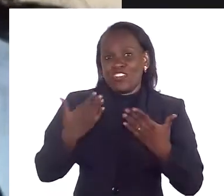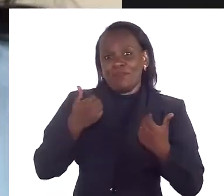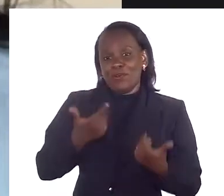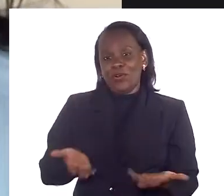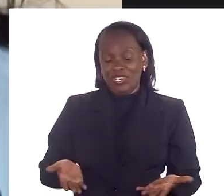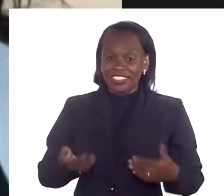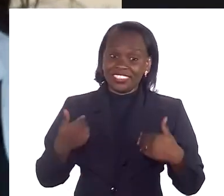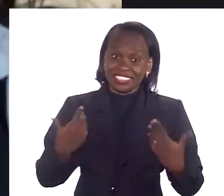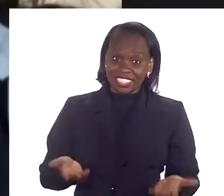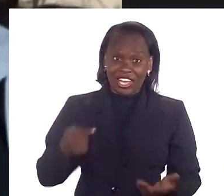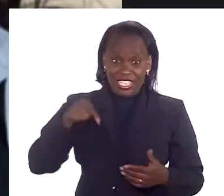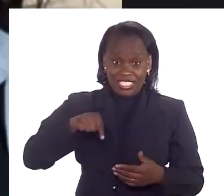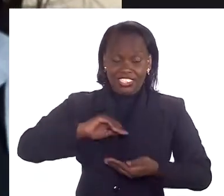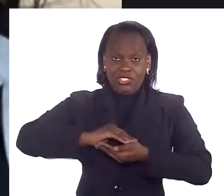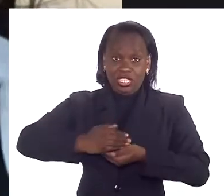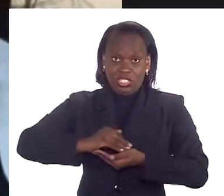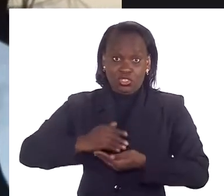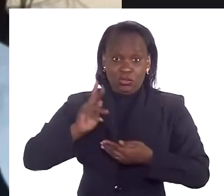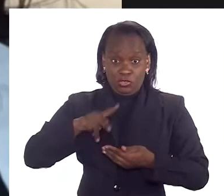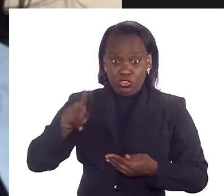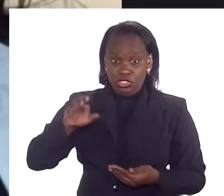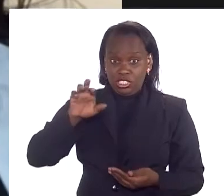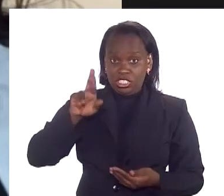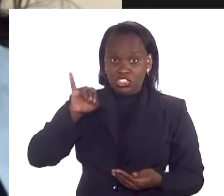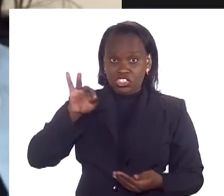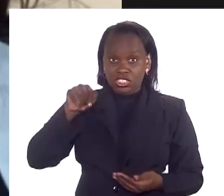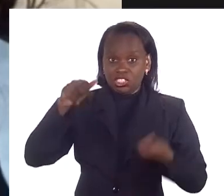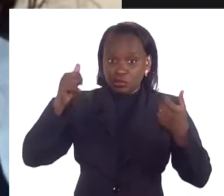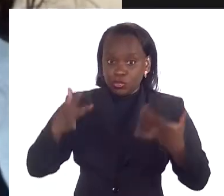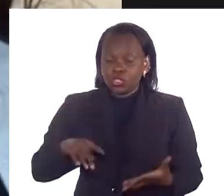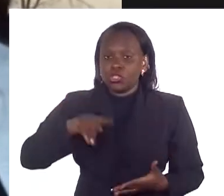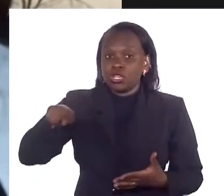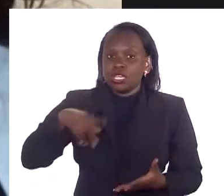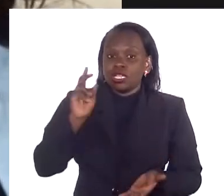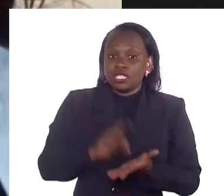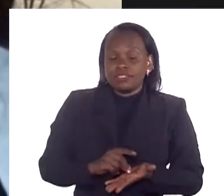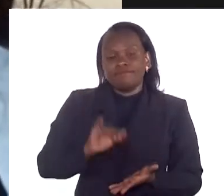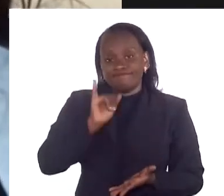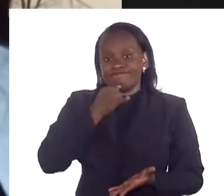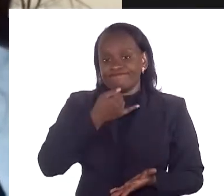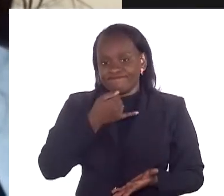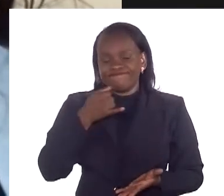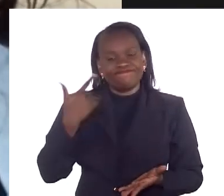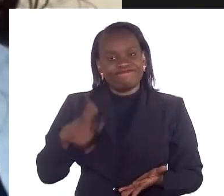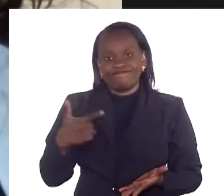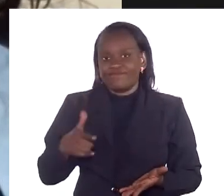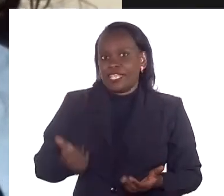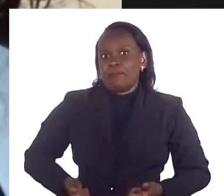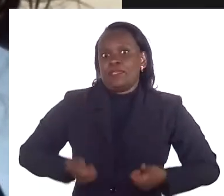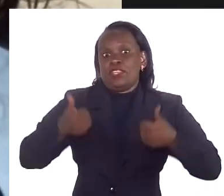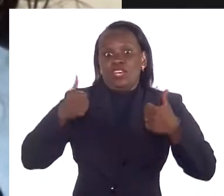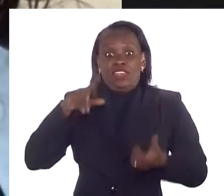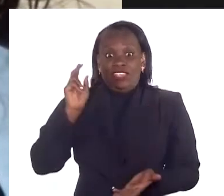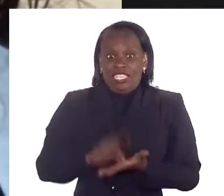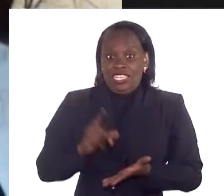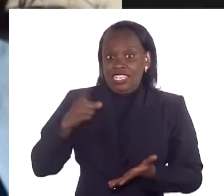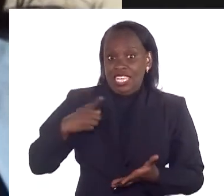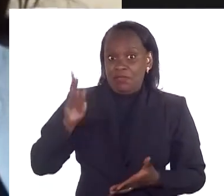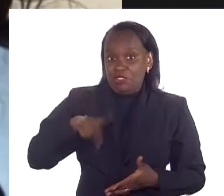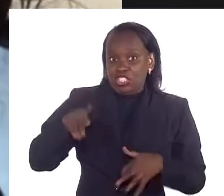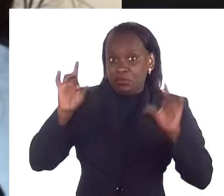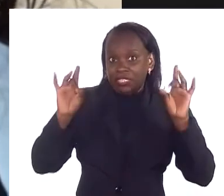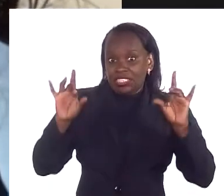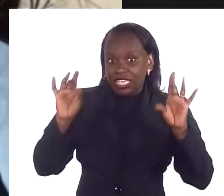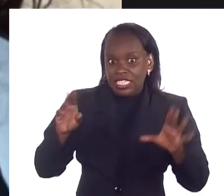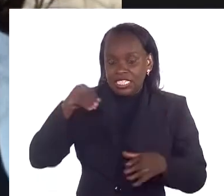né? Aqui em Rio das Ostras, como a professora Cristina falou, nossa realidade, infelizmente, ainda não é da realidade de ter